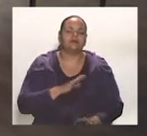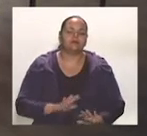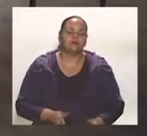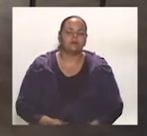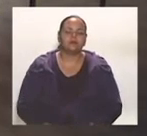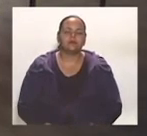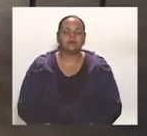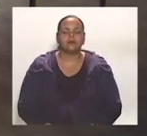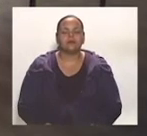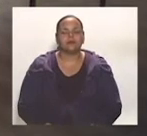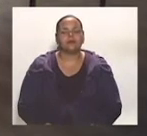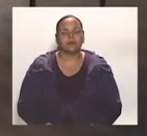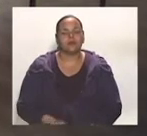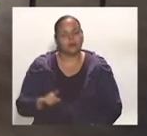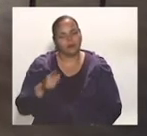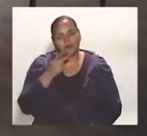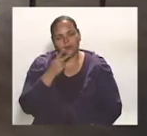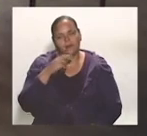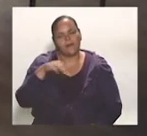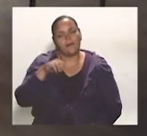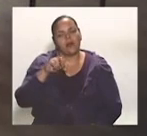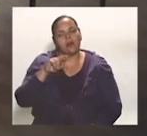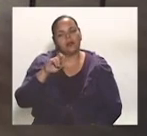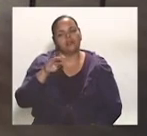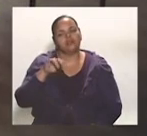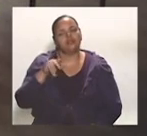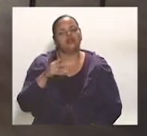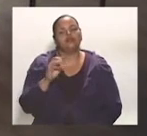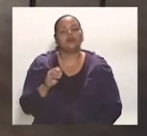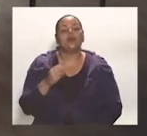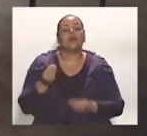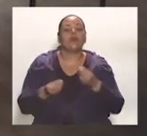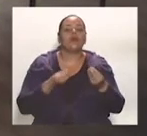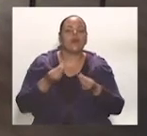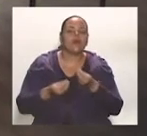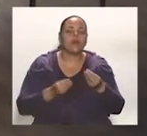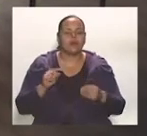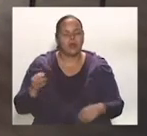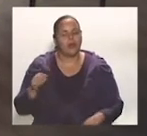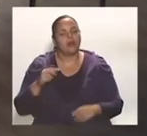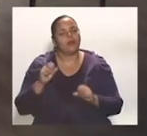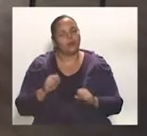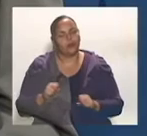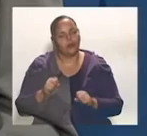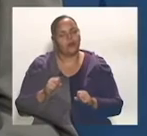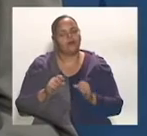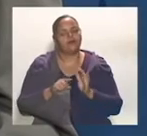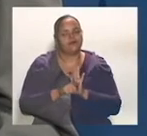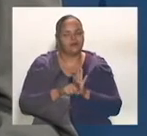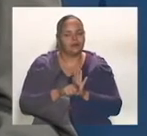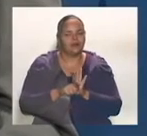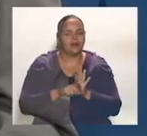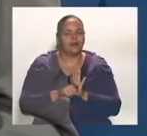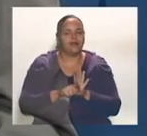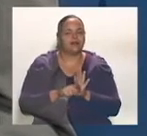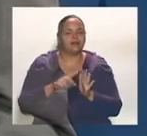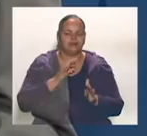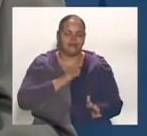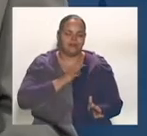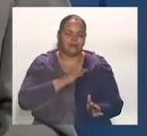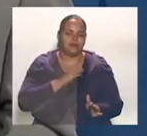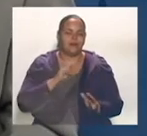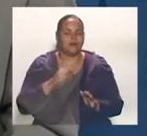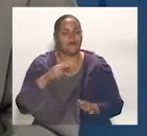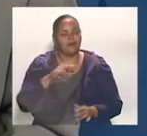também é fiscalizada, ela também é regulada, precisa de uma entidade superior. Com Foi o que disse o próprio Martinho nesse sentido, né? Como